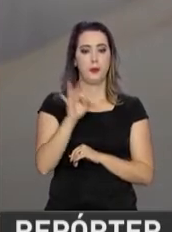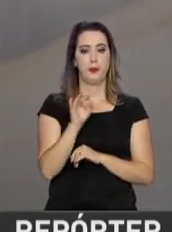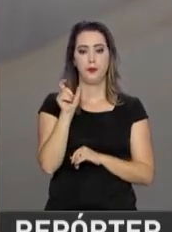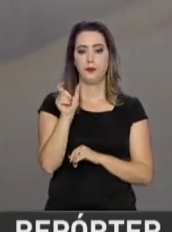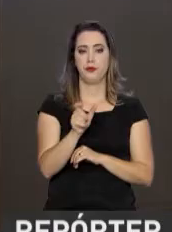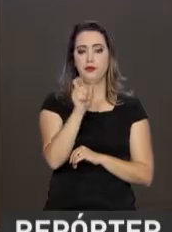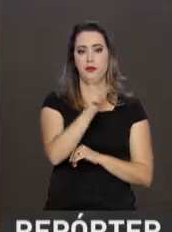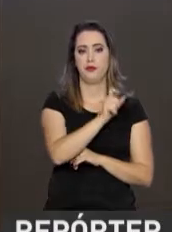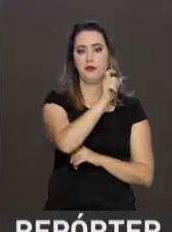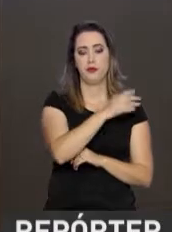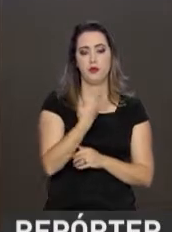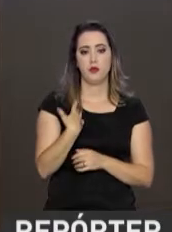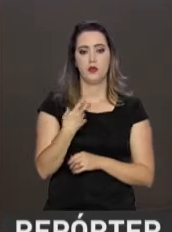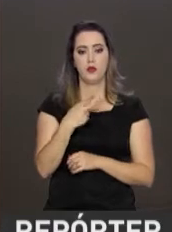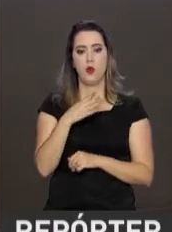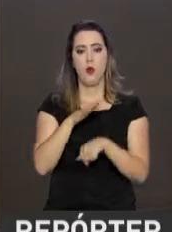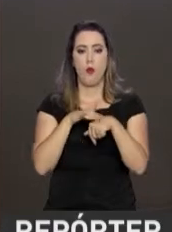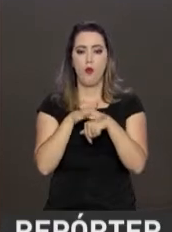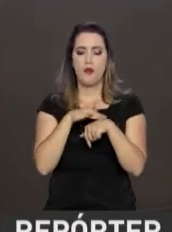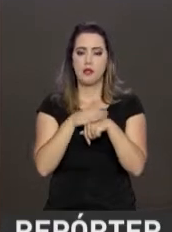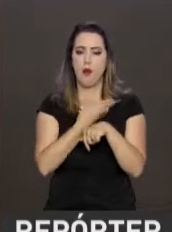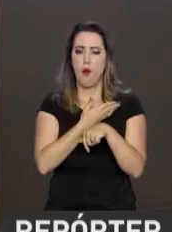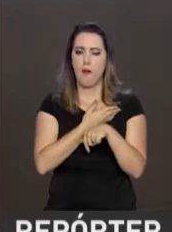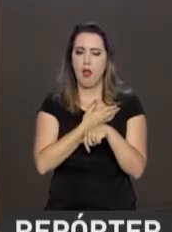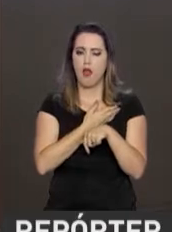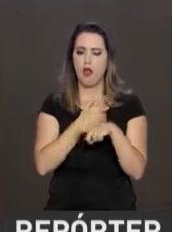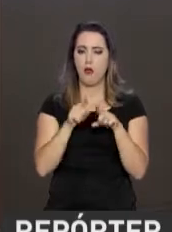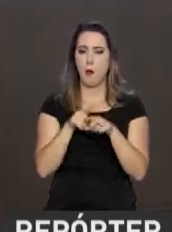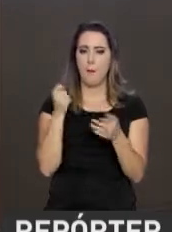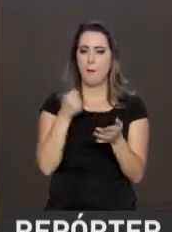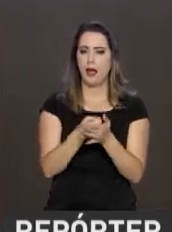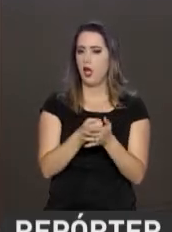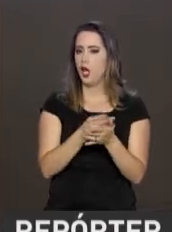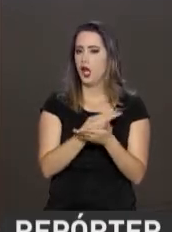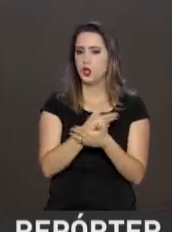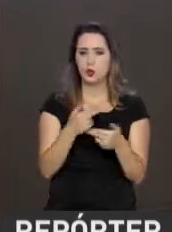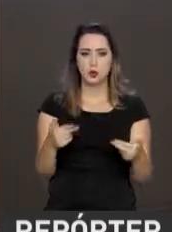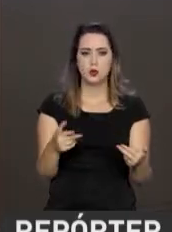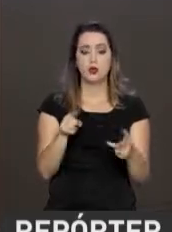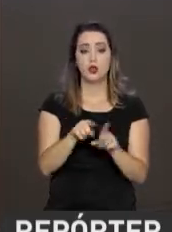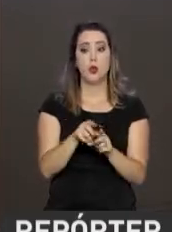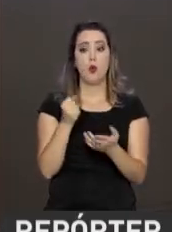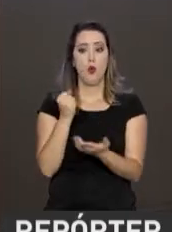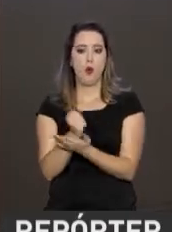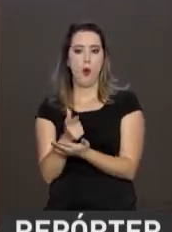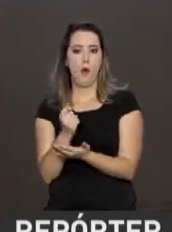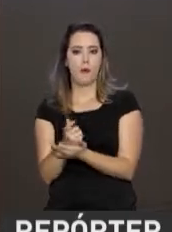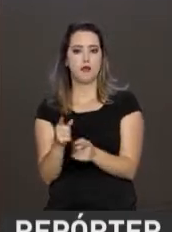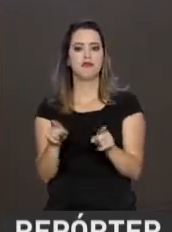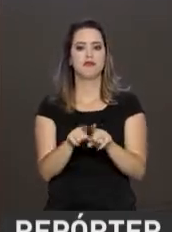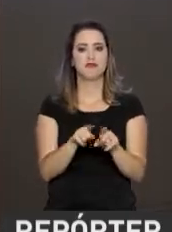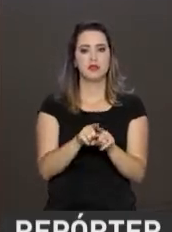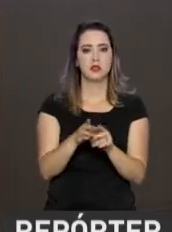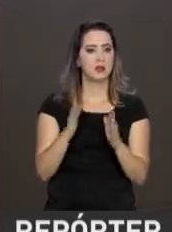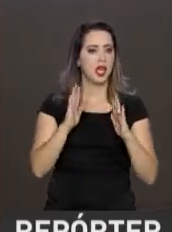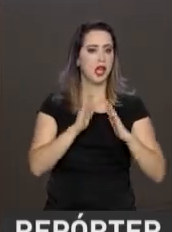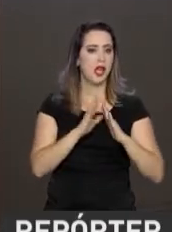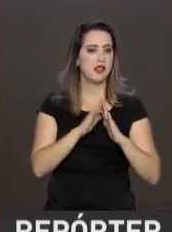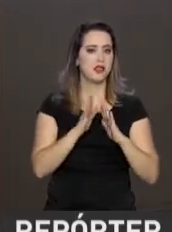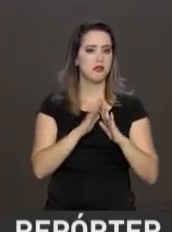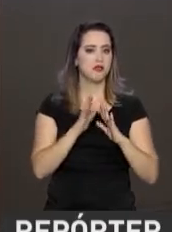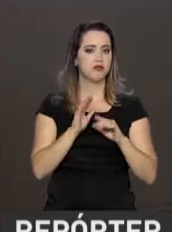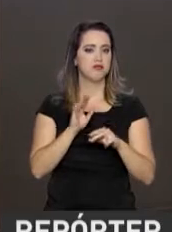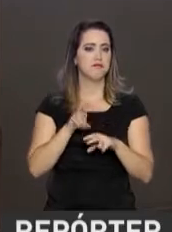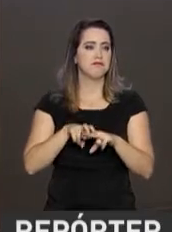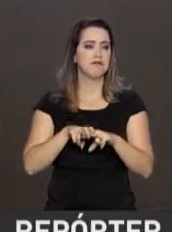internautas falar com os amigos pagar contas bancárias fazer compras sem sair de casa são várias as vantagens